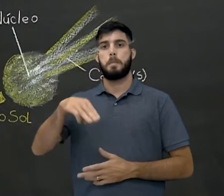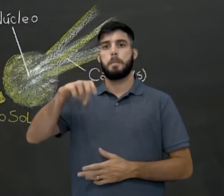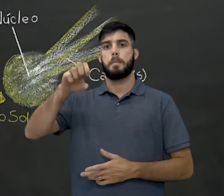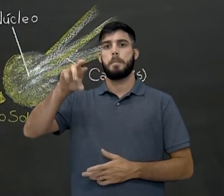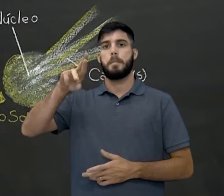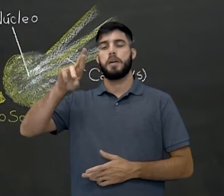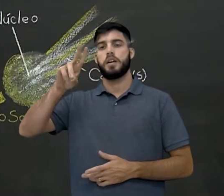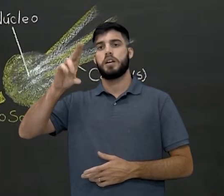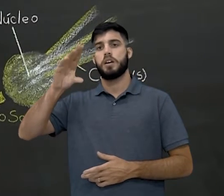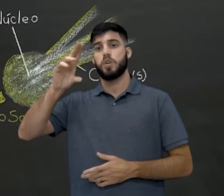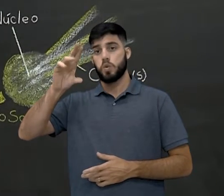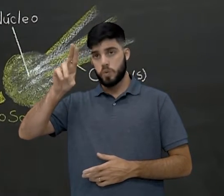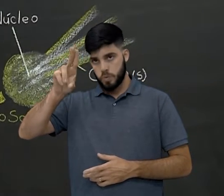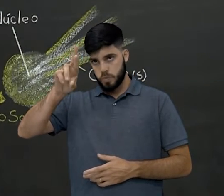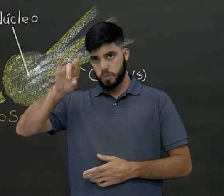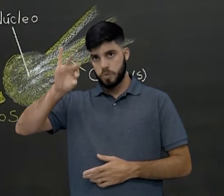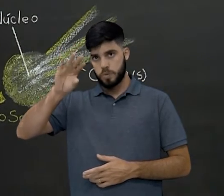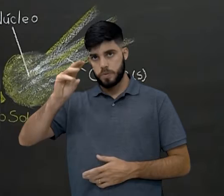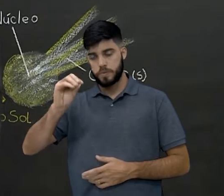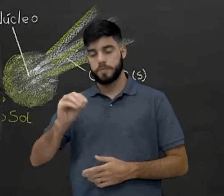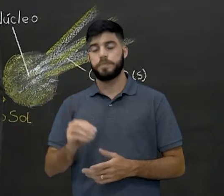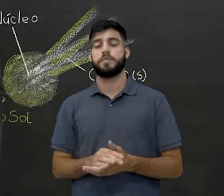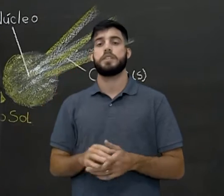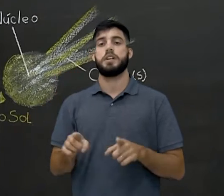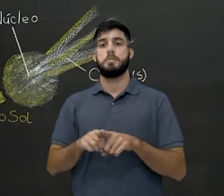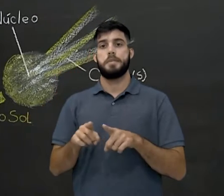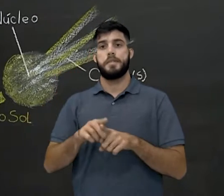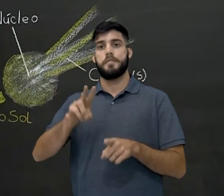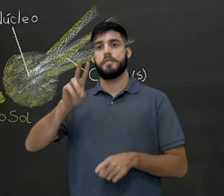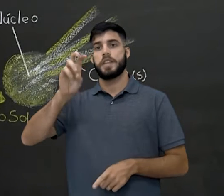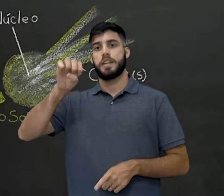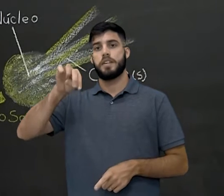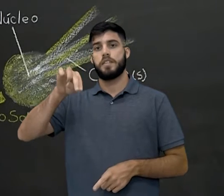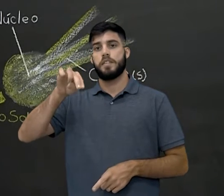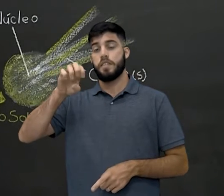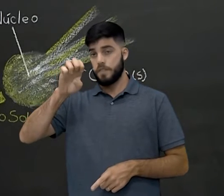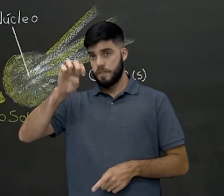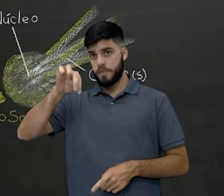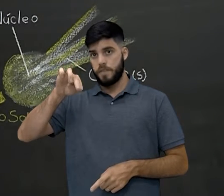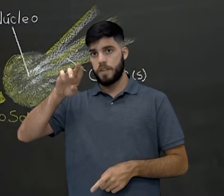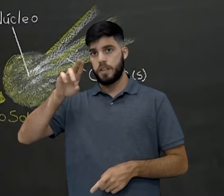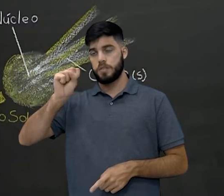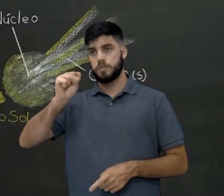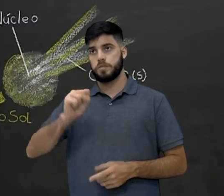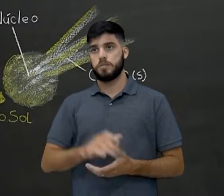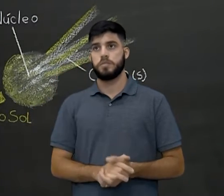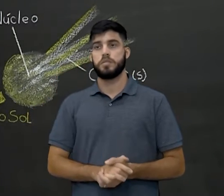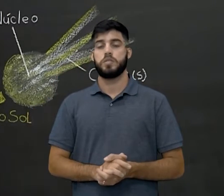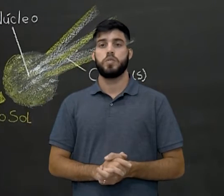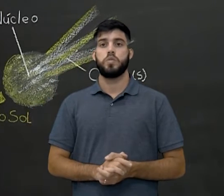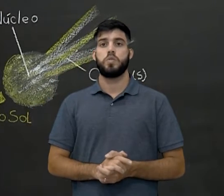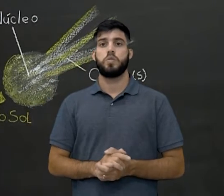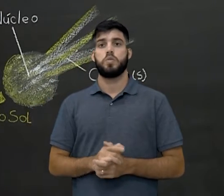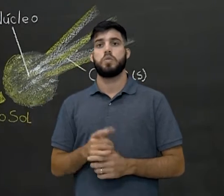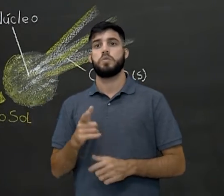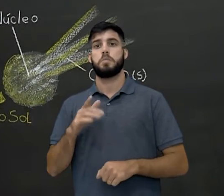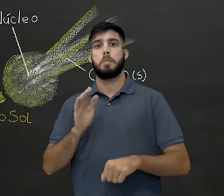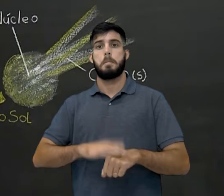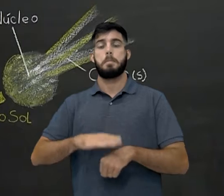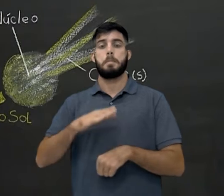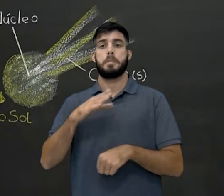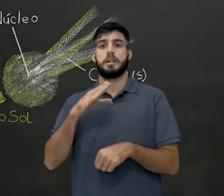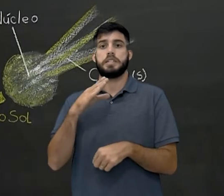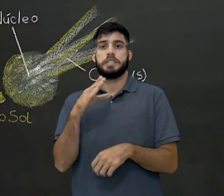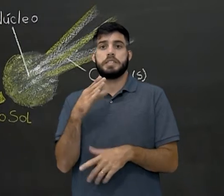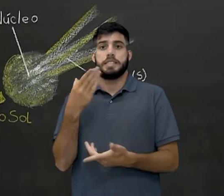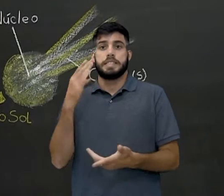mais próximo do Sol. Vênus, o segundo aí na sequência, o planeta mais quente de todos, pois a sua atmosfera